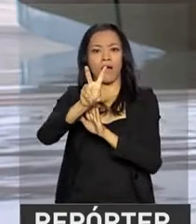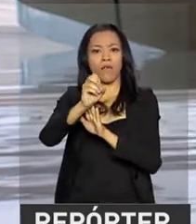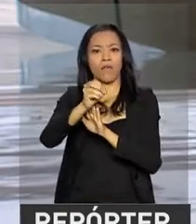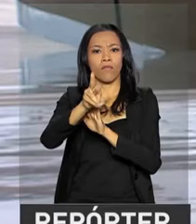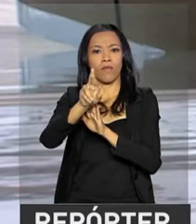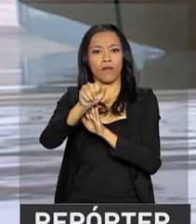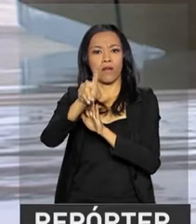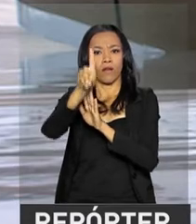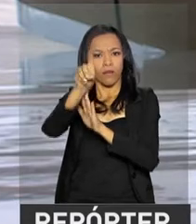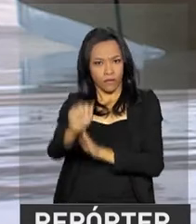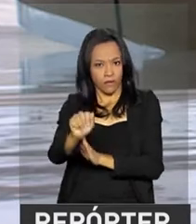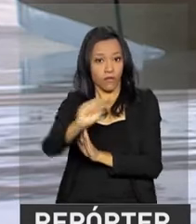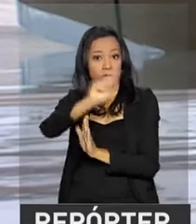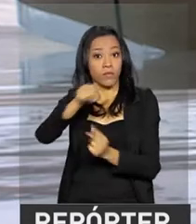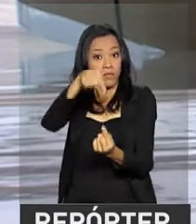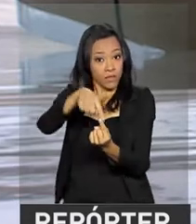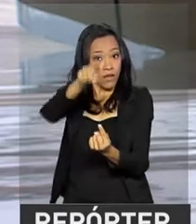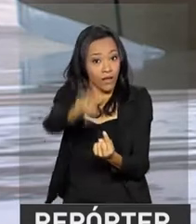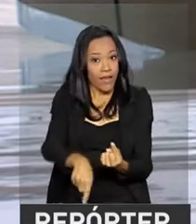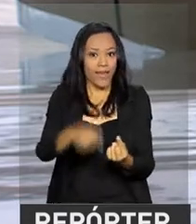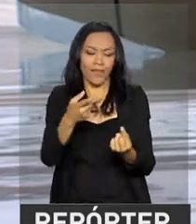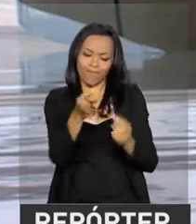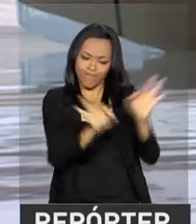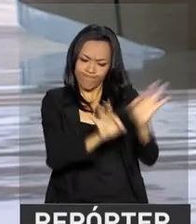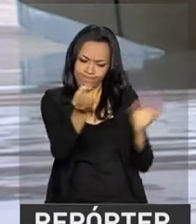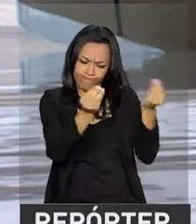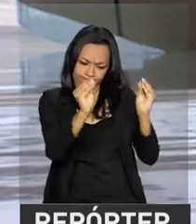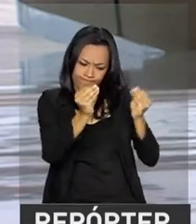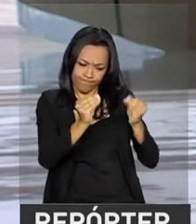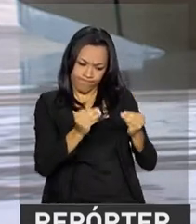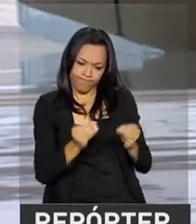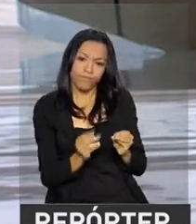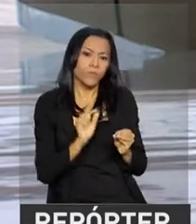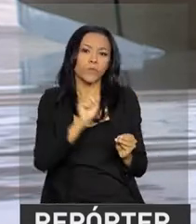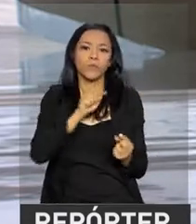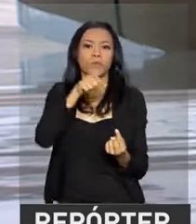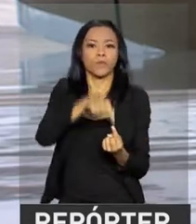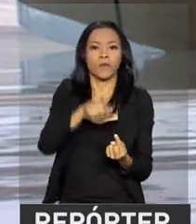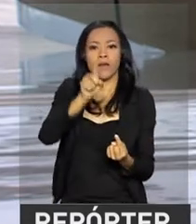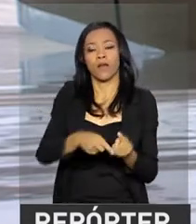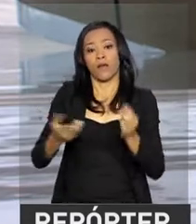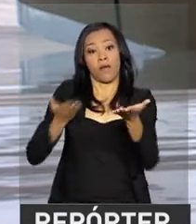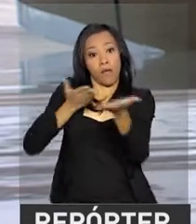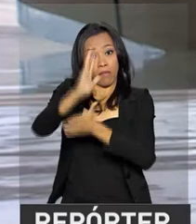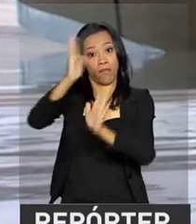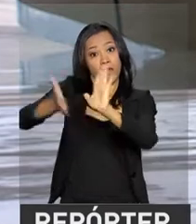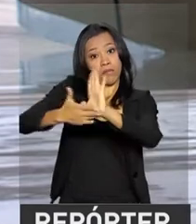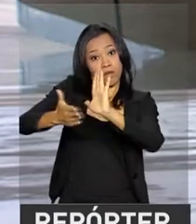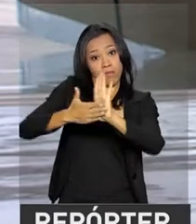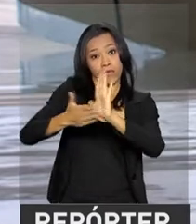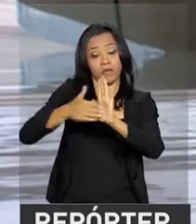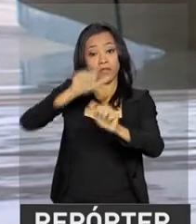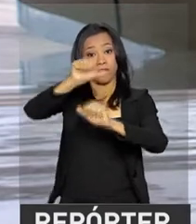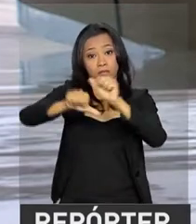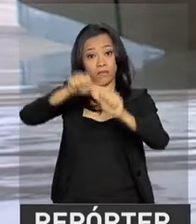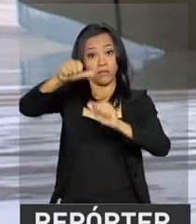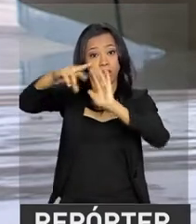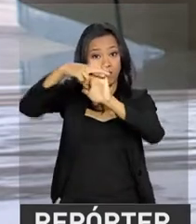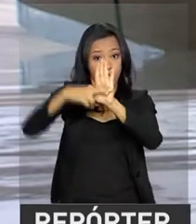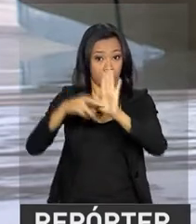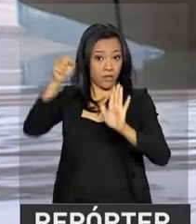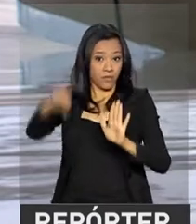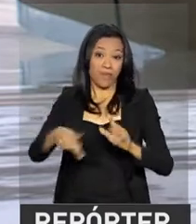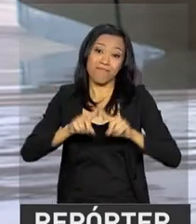de votos para a reforma da Previdência. Lembrando que para o governo aprovar essa reforma, ele precisa de